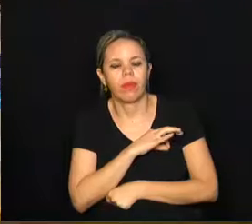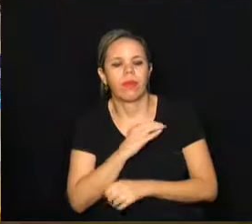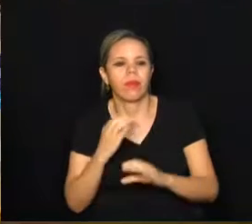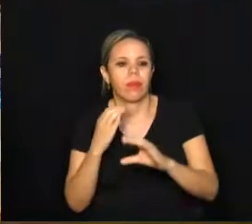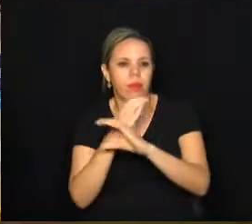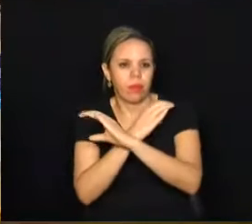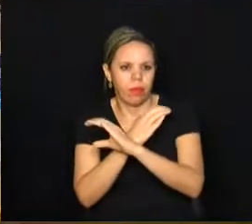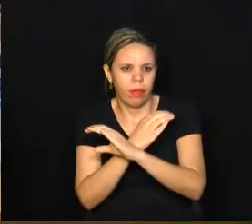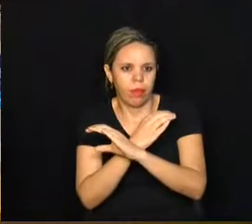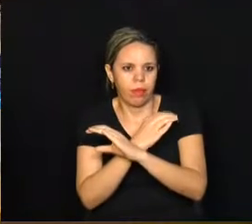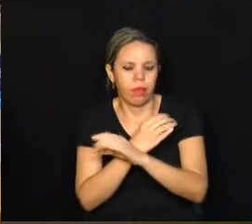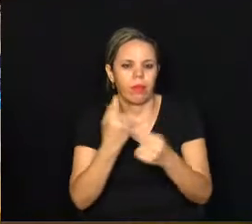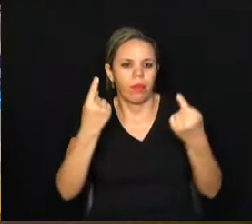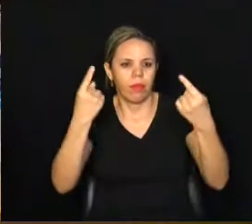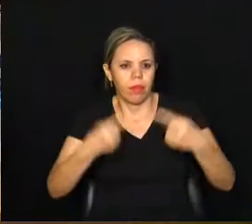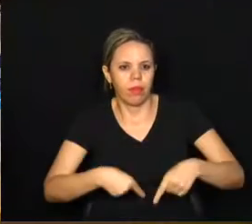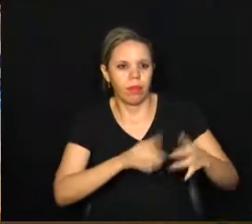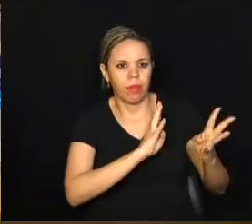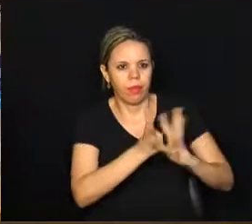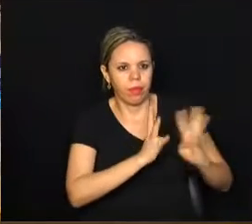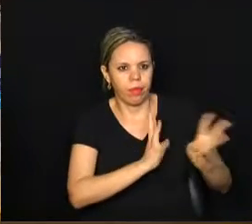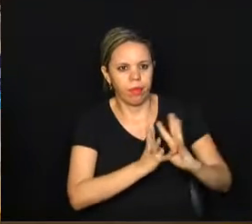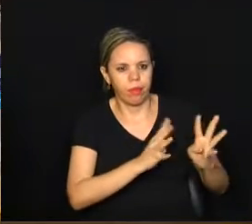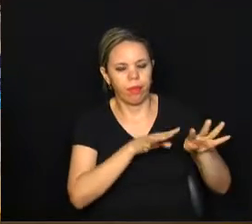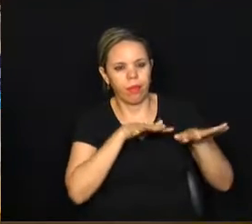contra aglomerações e também